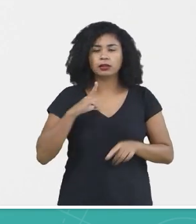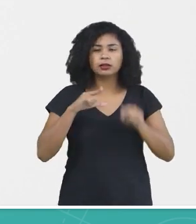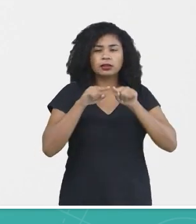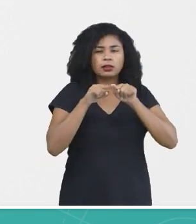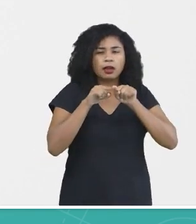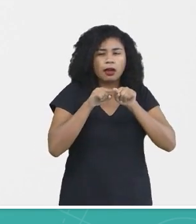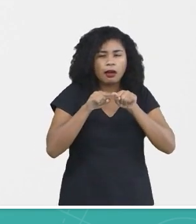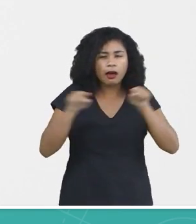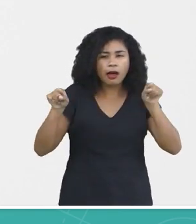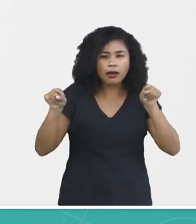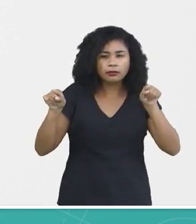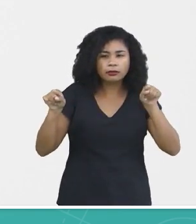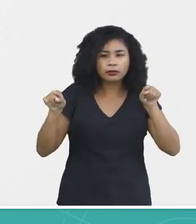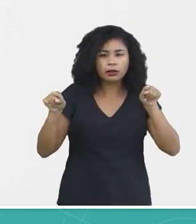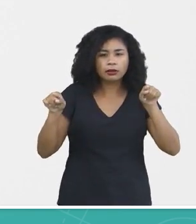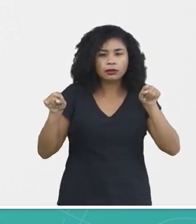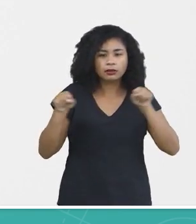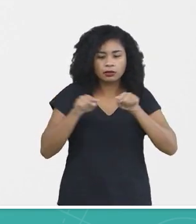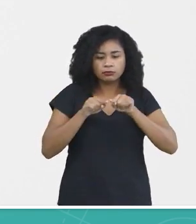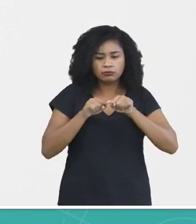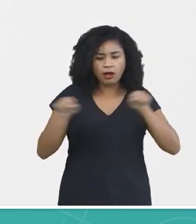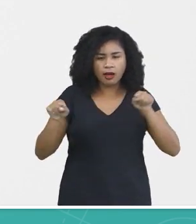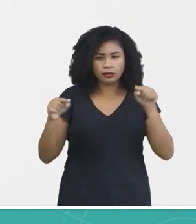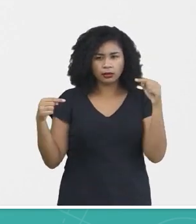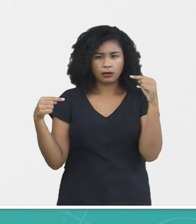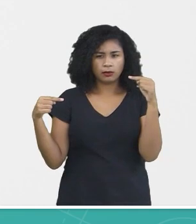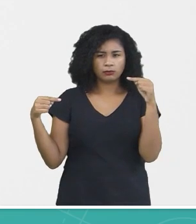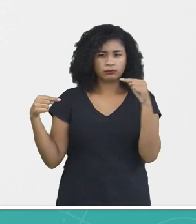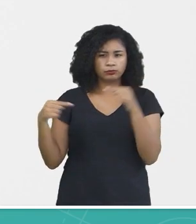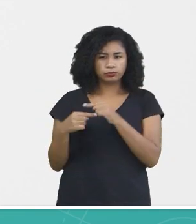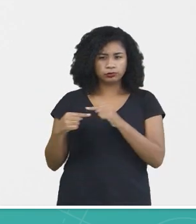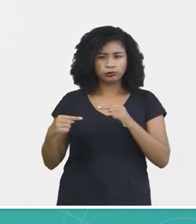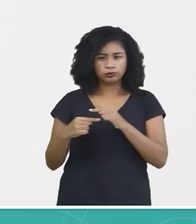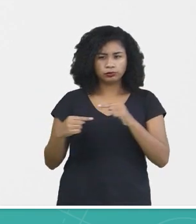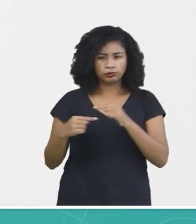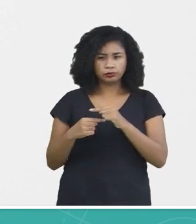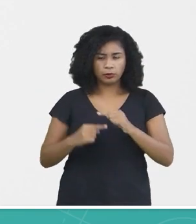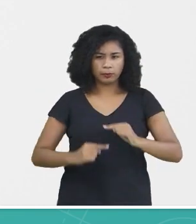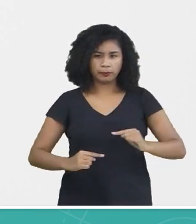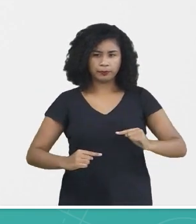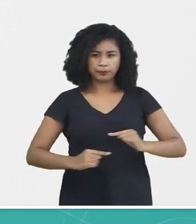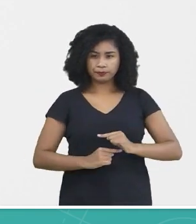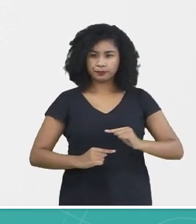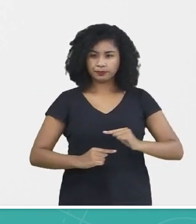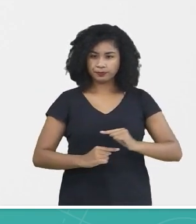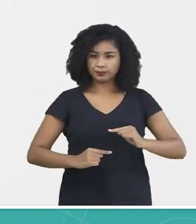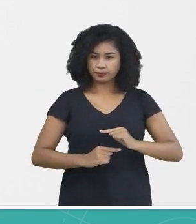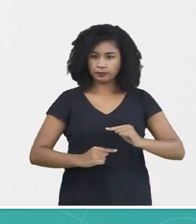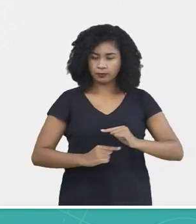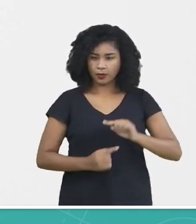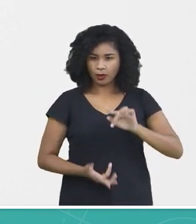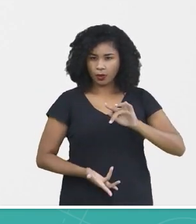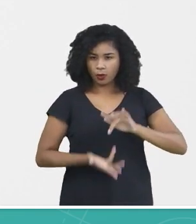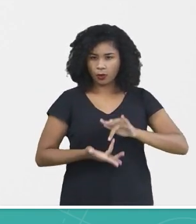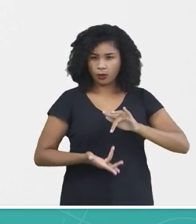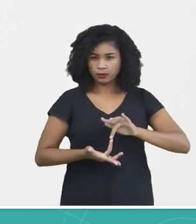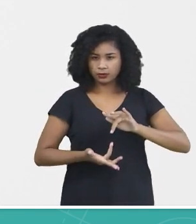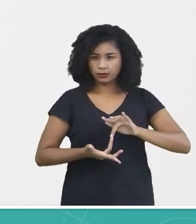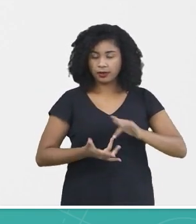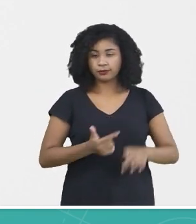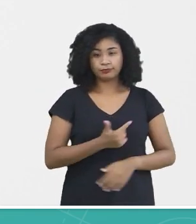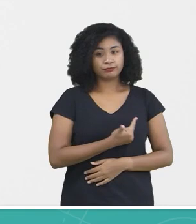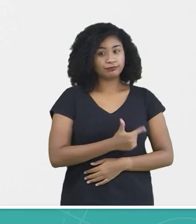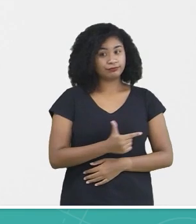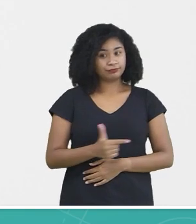vai tocar na outra. Reta R nunca toca com a reta S. Mas por quê? Porque elas sempre mantêm a